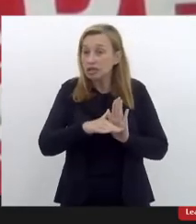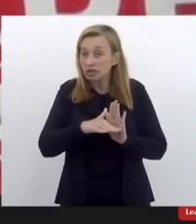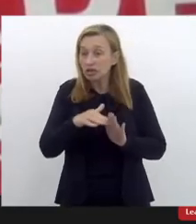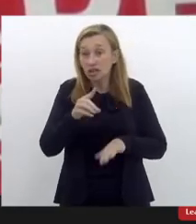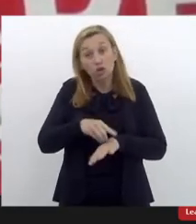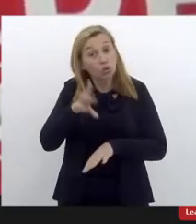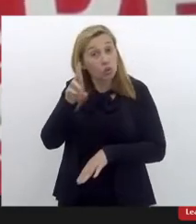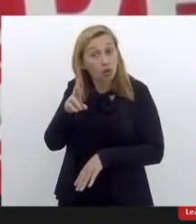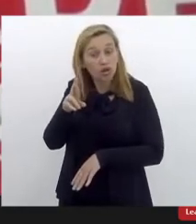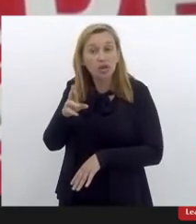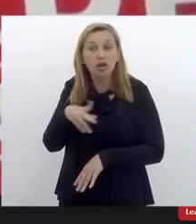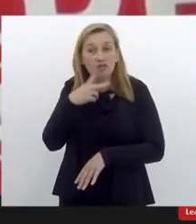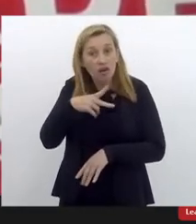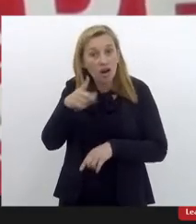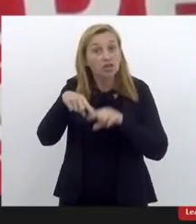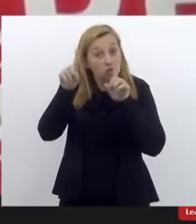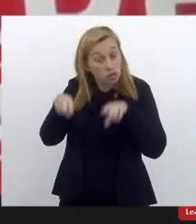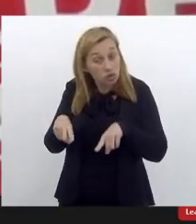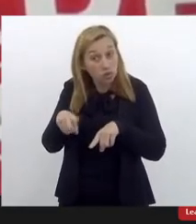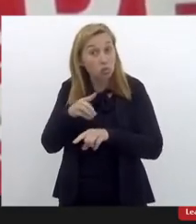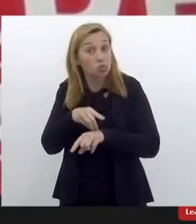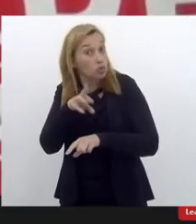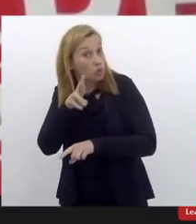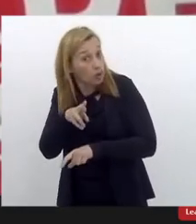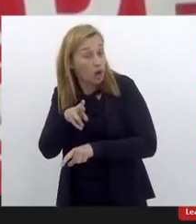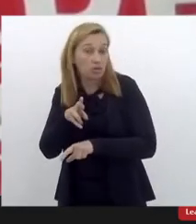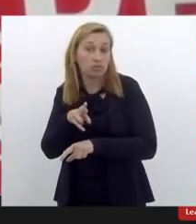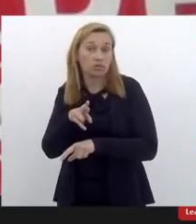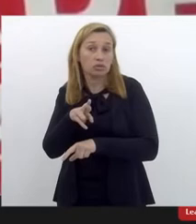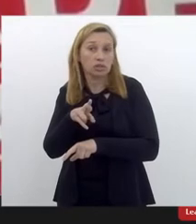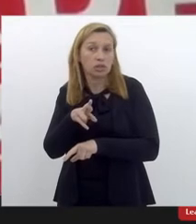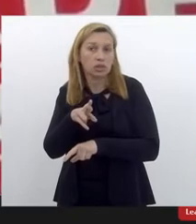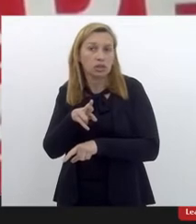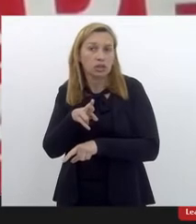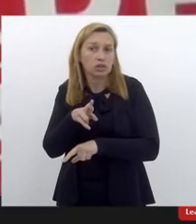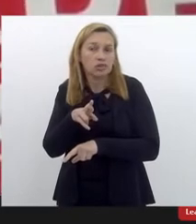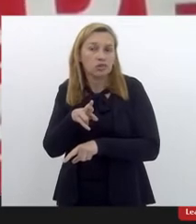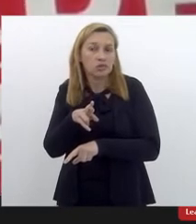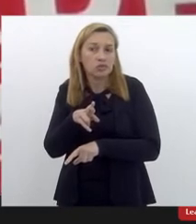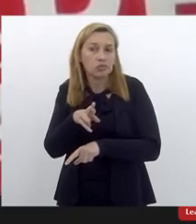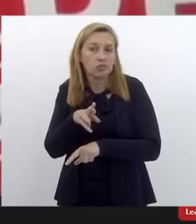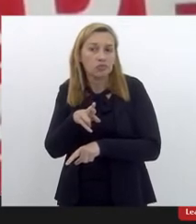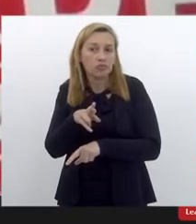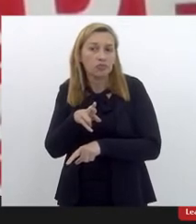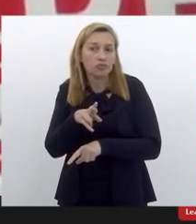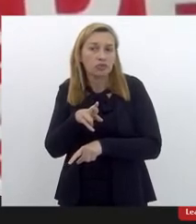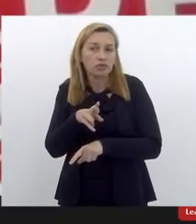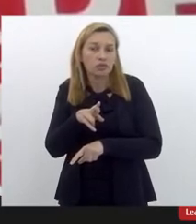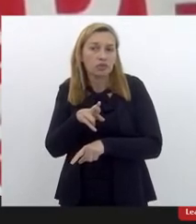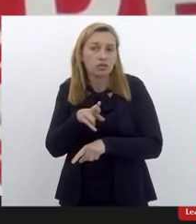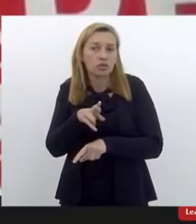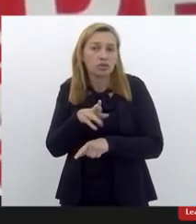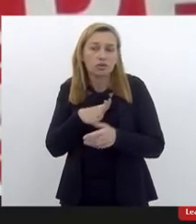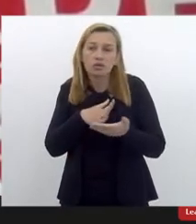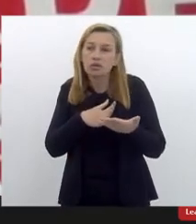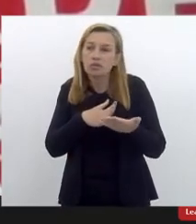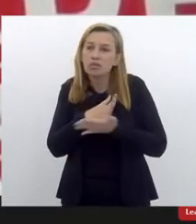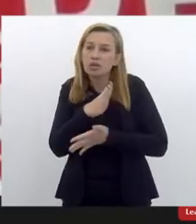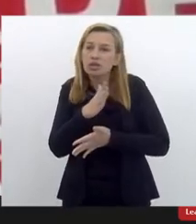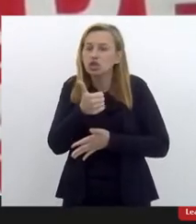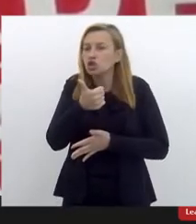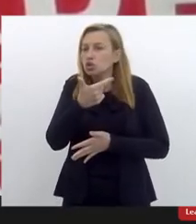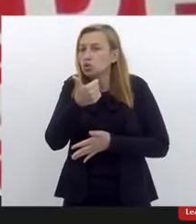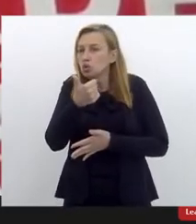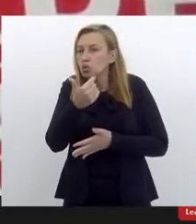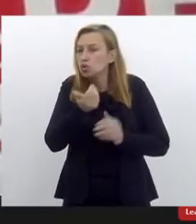de um servidor, né, que se doutorou e que passou com êxito em 12